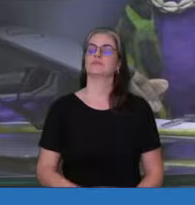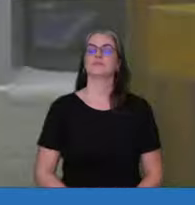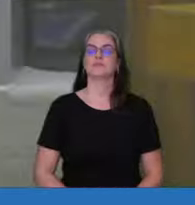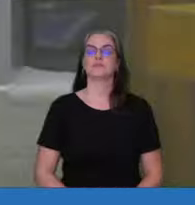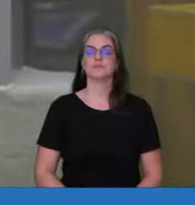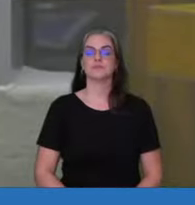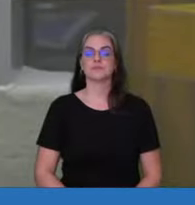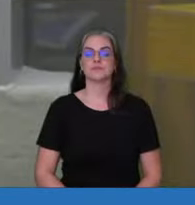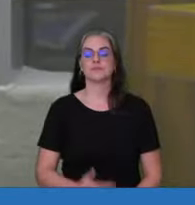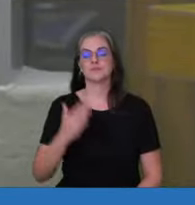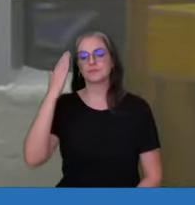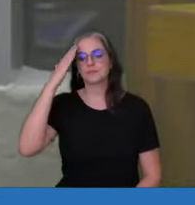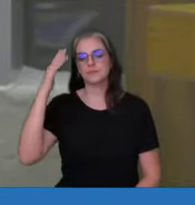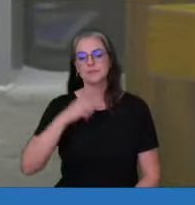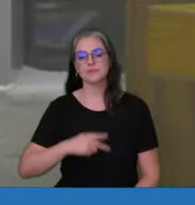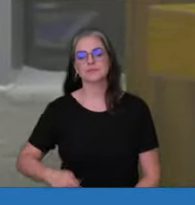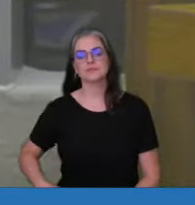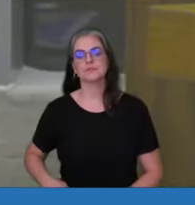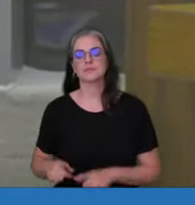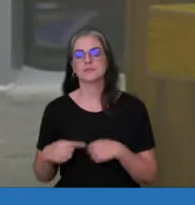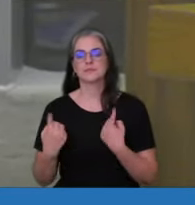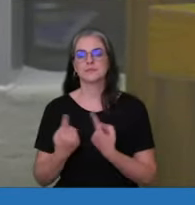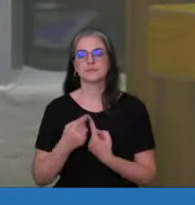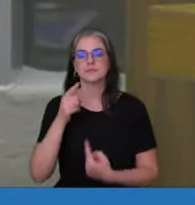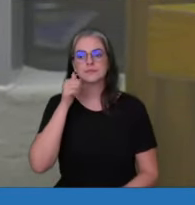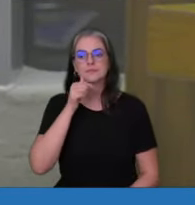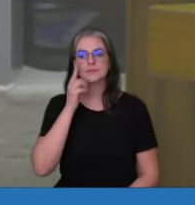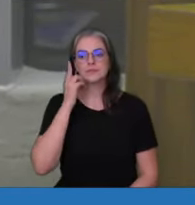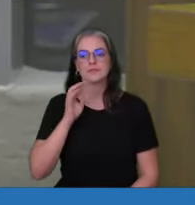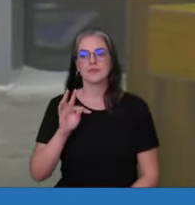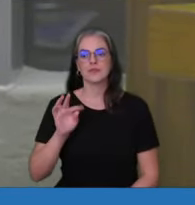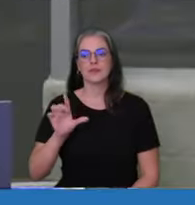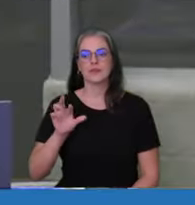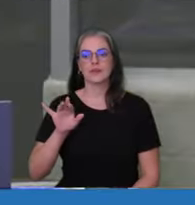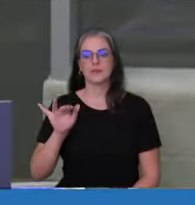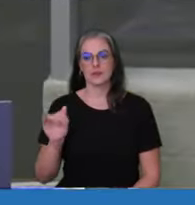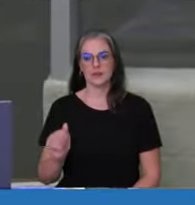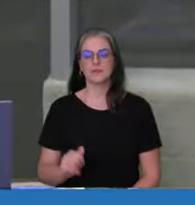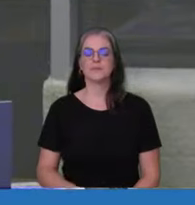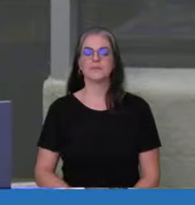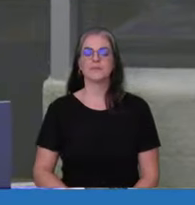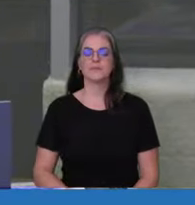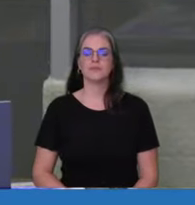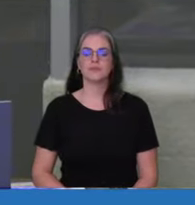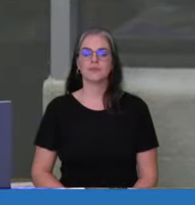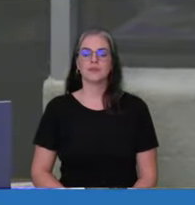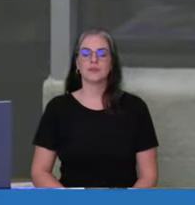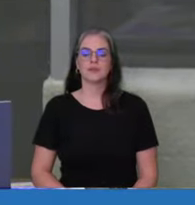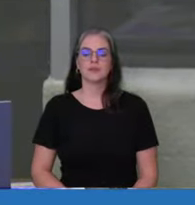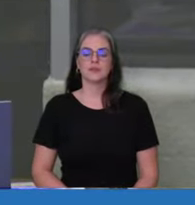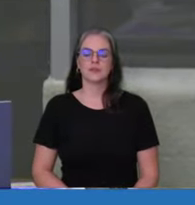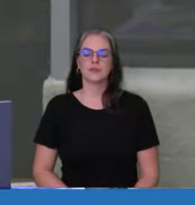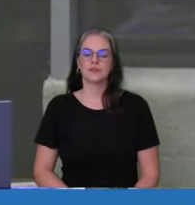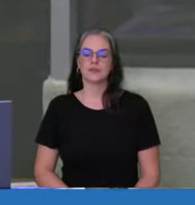Obrigada, presidente da sessão, deputada Talíria Petrone. Requer essa sessão e requereu,